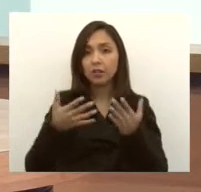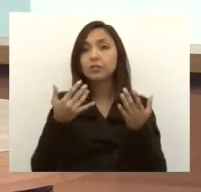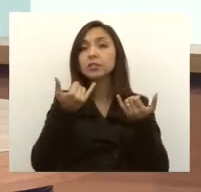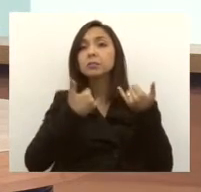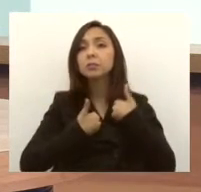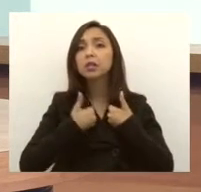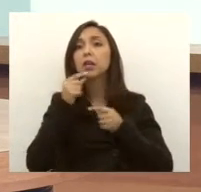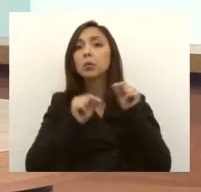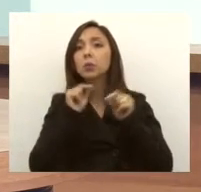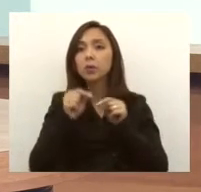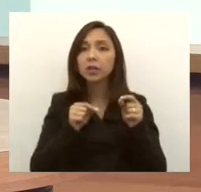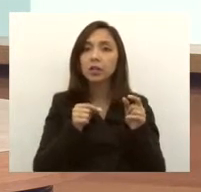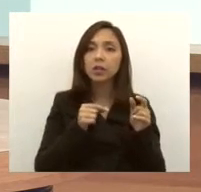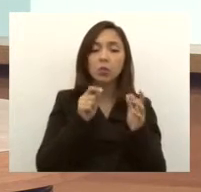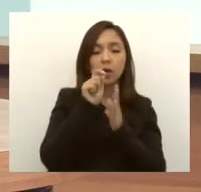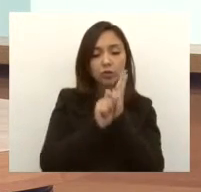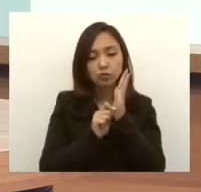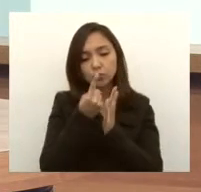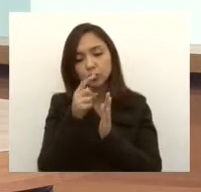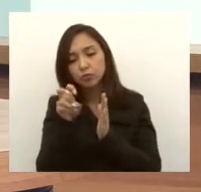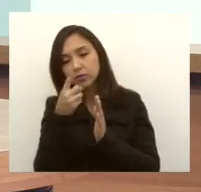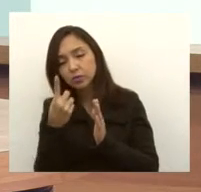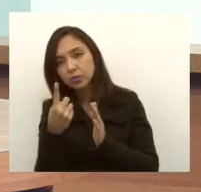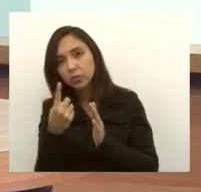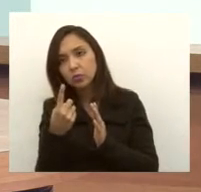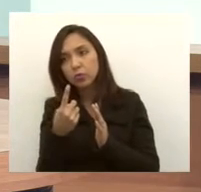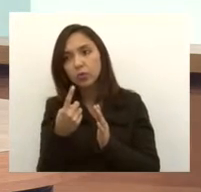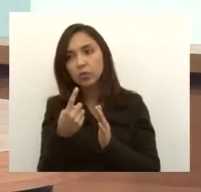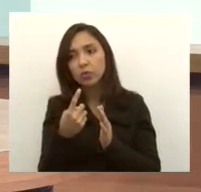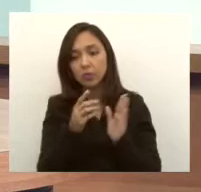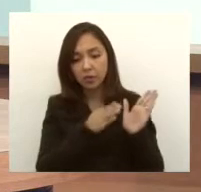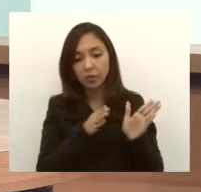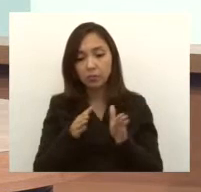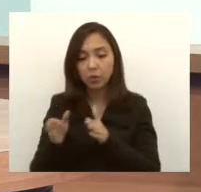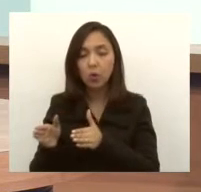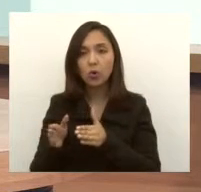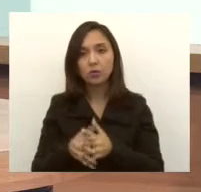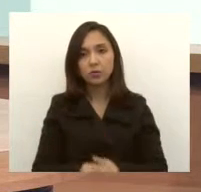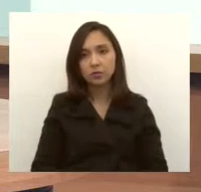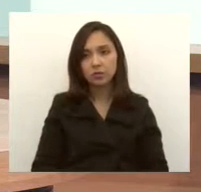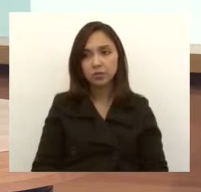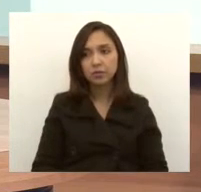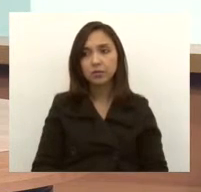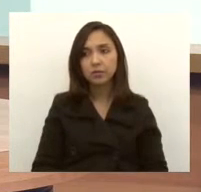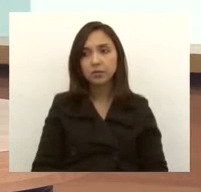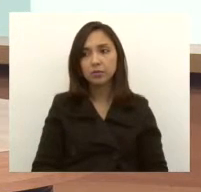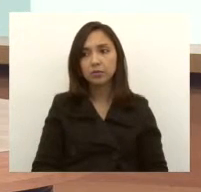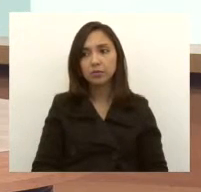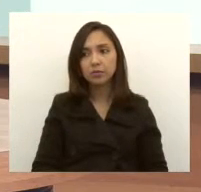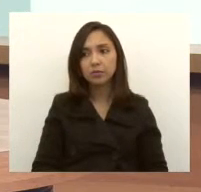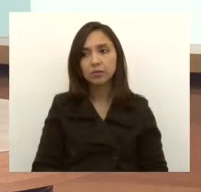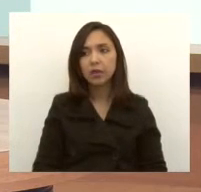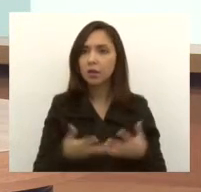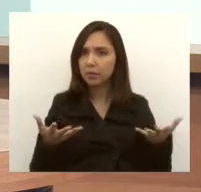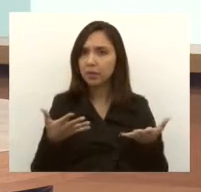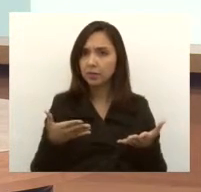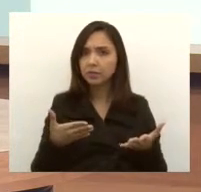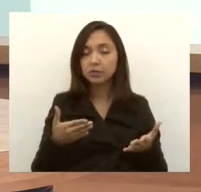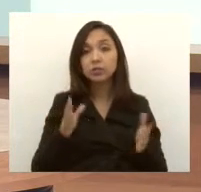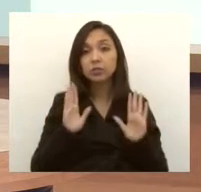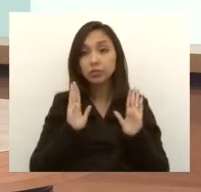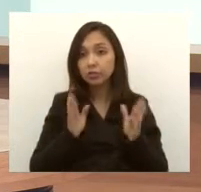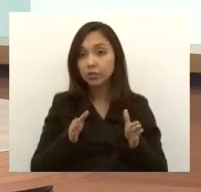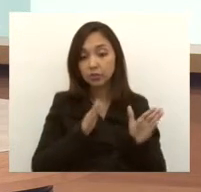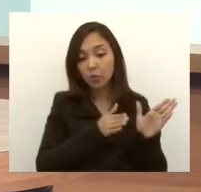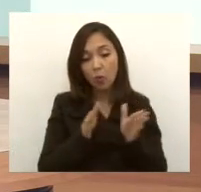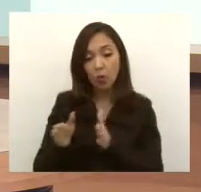me dizer o fundamento jurídico. Vai falar pelo 151? Não, eu quero pedir pela ordem. Estou respondendo. Isso não é questão de ordem. Não acabamos de dar posse. Não, isso não é questão